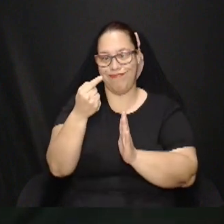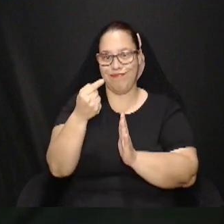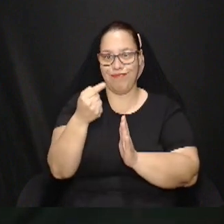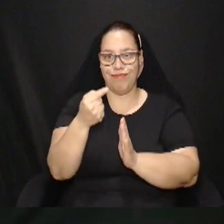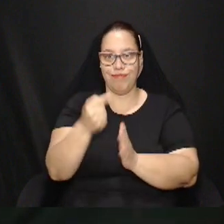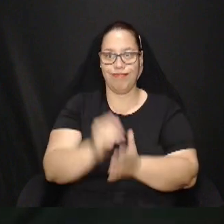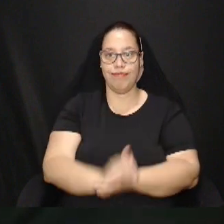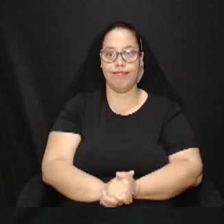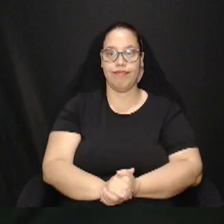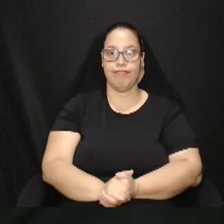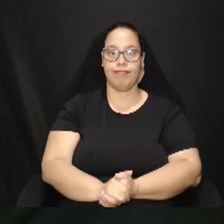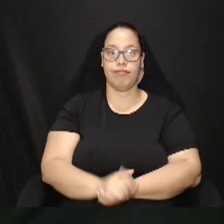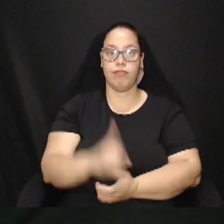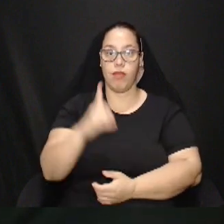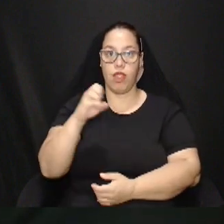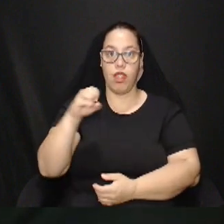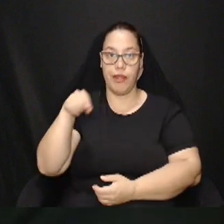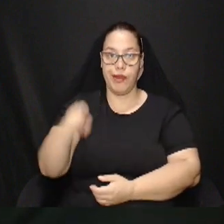outros